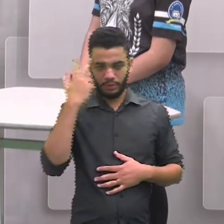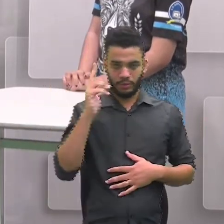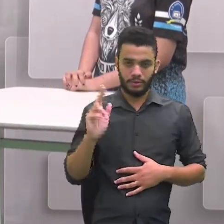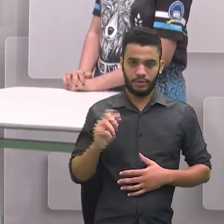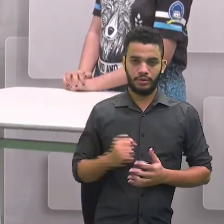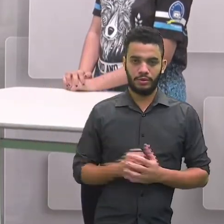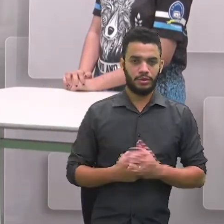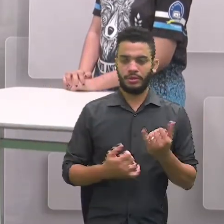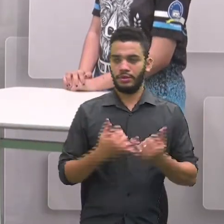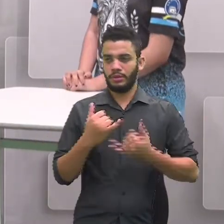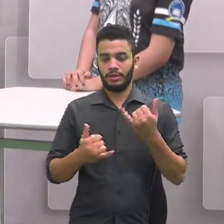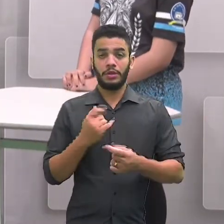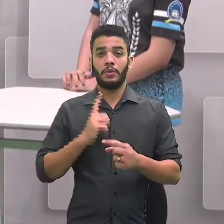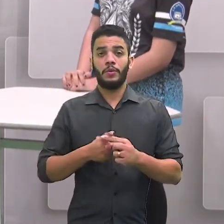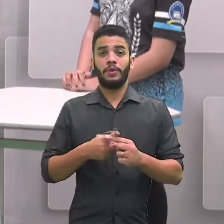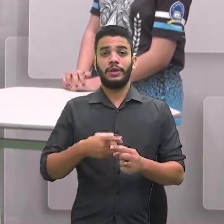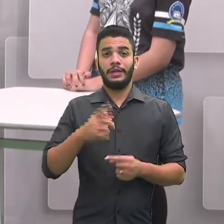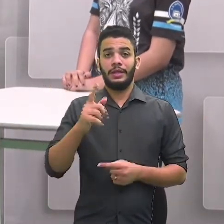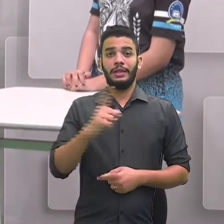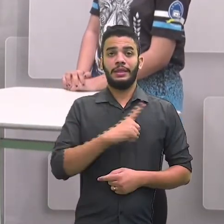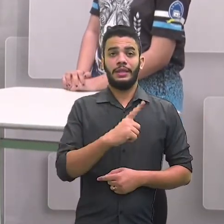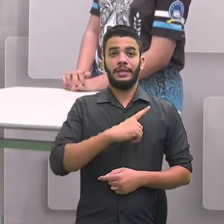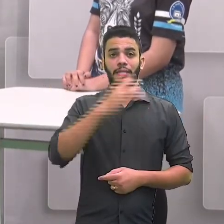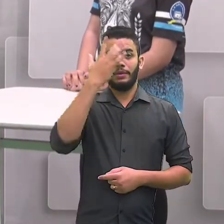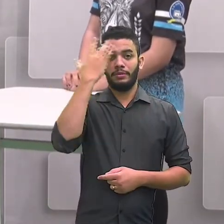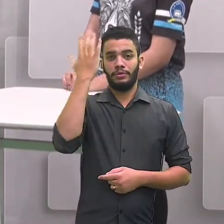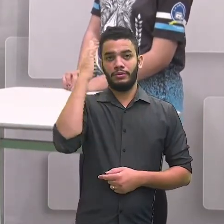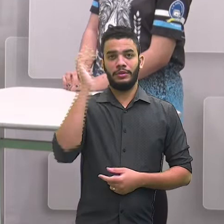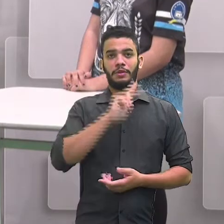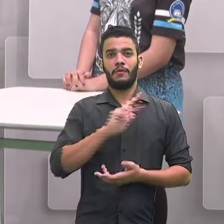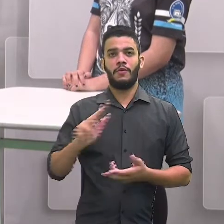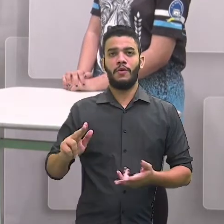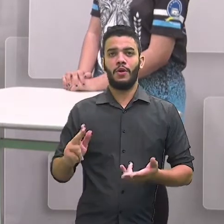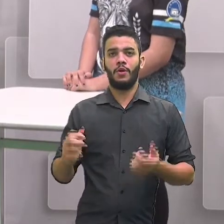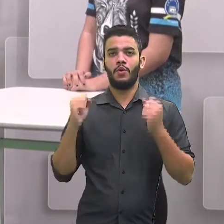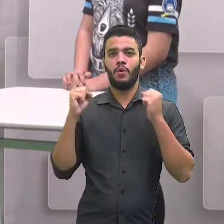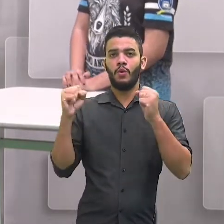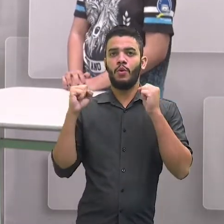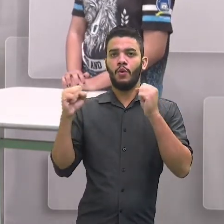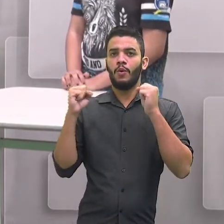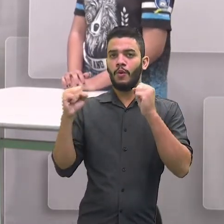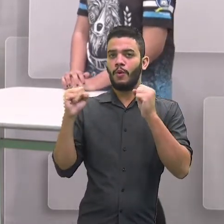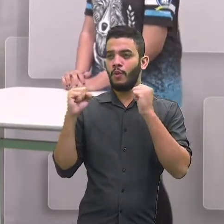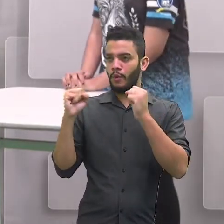Isso tem muita gente torcendo por você, tá? Relaxa, respira.